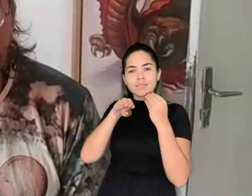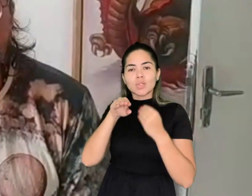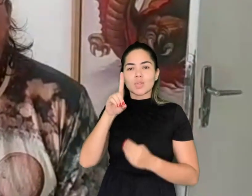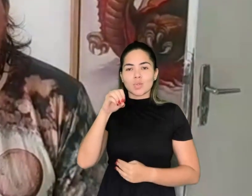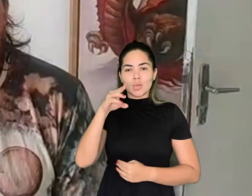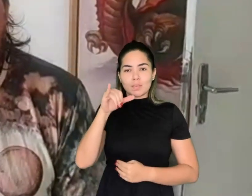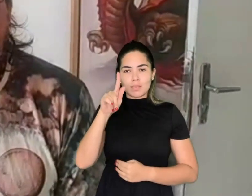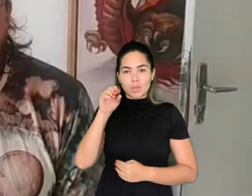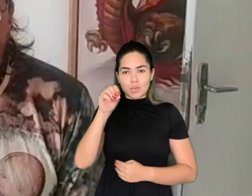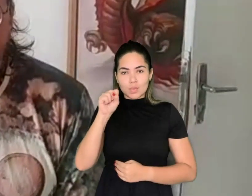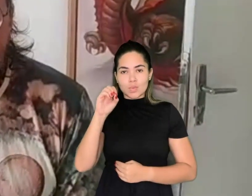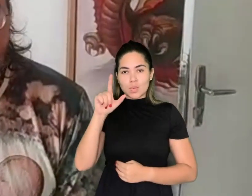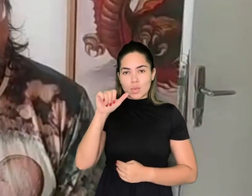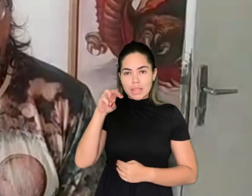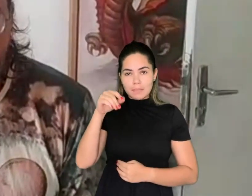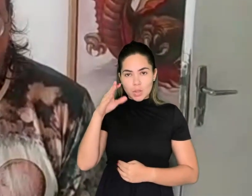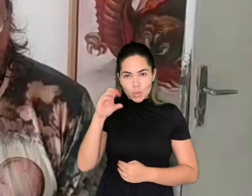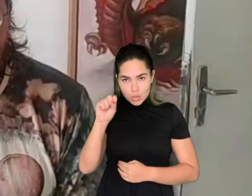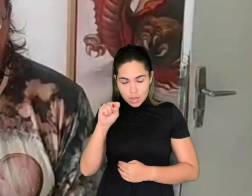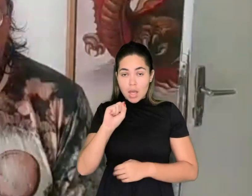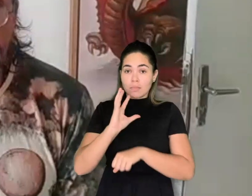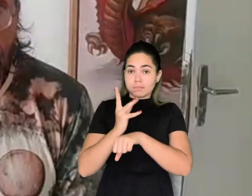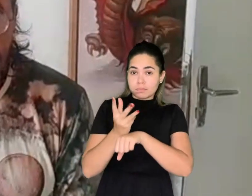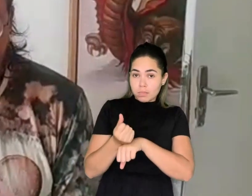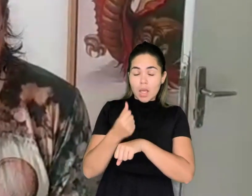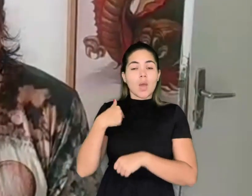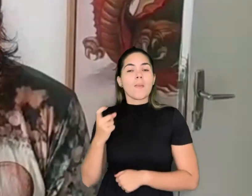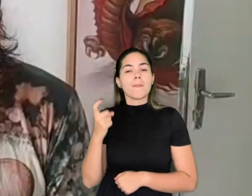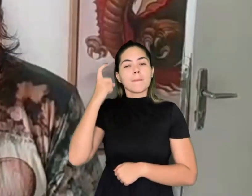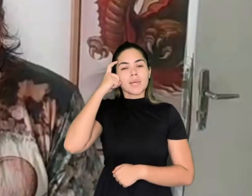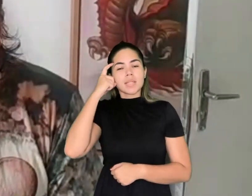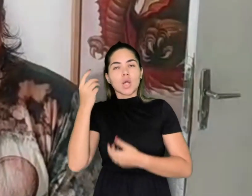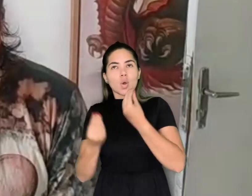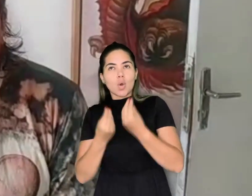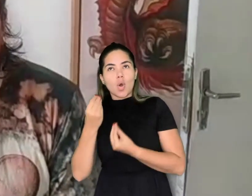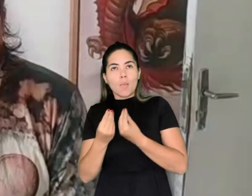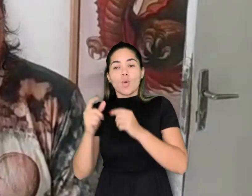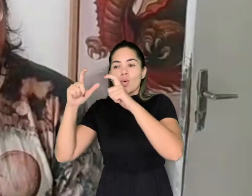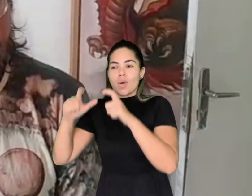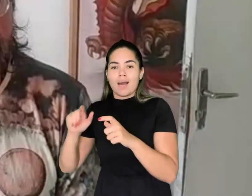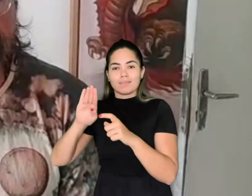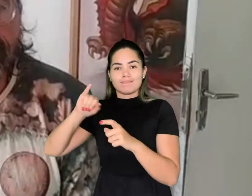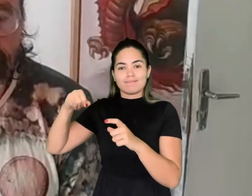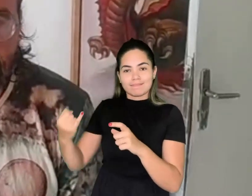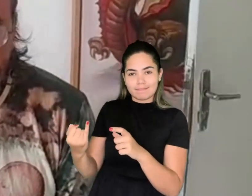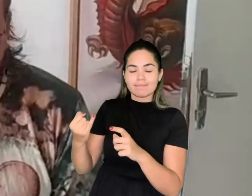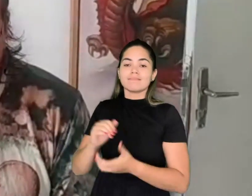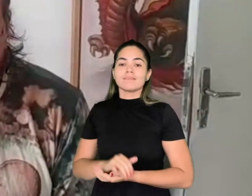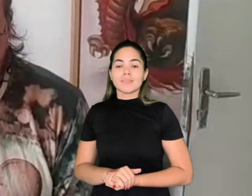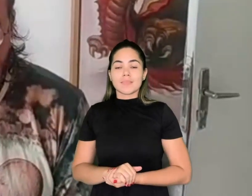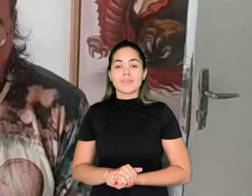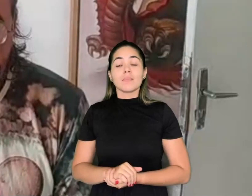nesse ano. E no edital de eventos, eu pensei em um evento no território da parte do Bom Jardim,